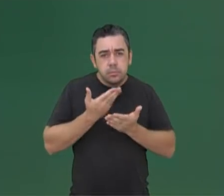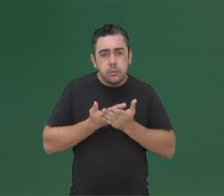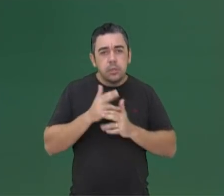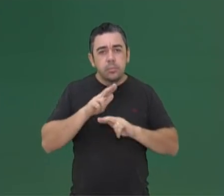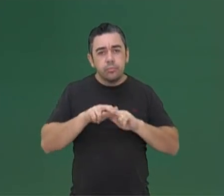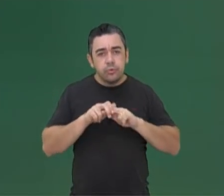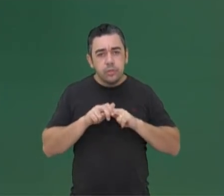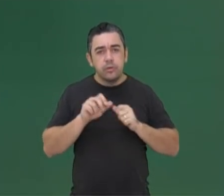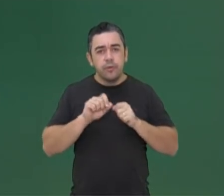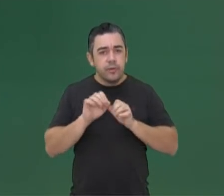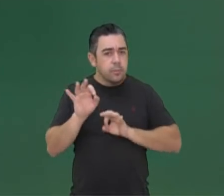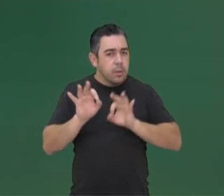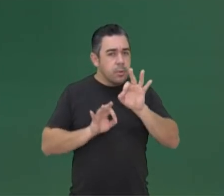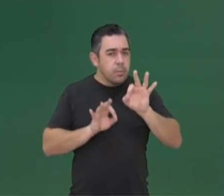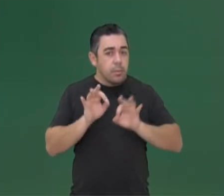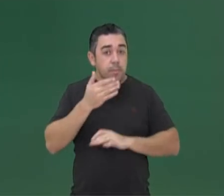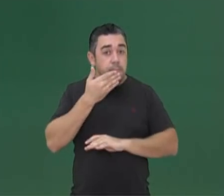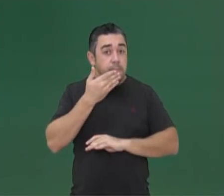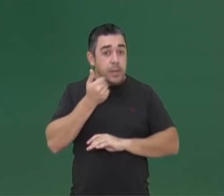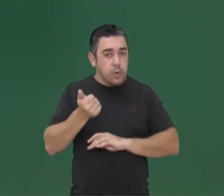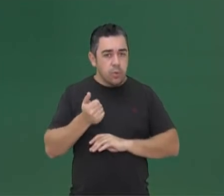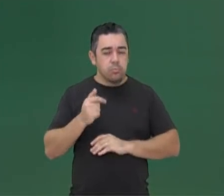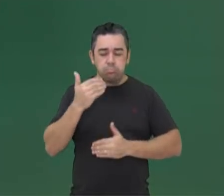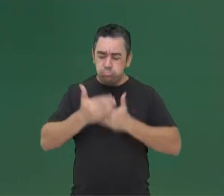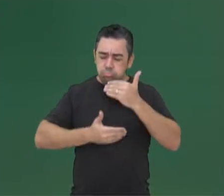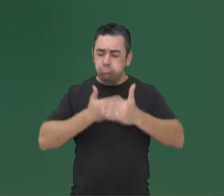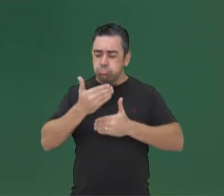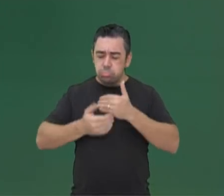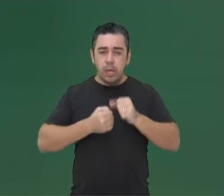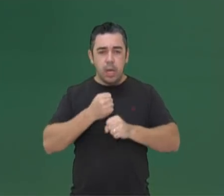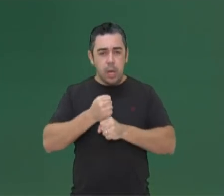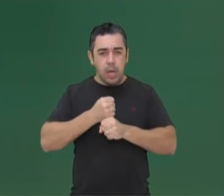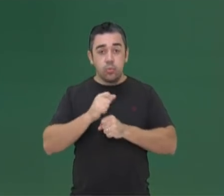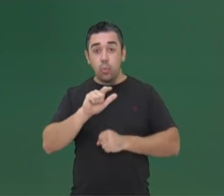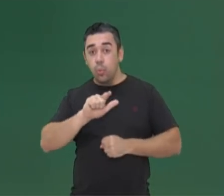foi aperfeiçoado. Passou-se um tempo,